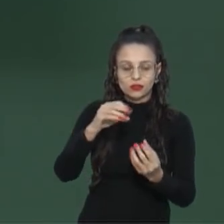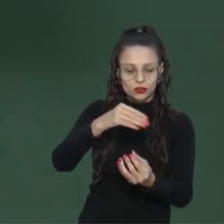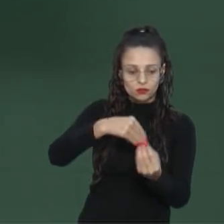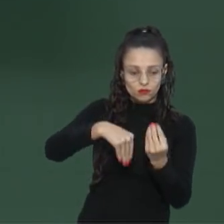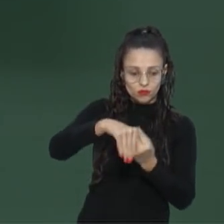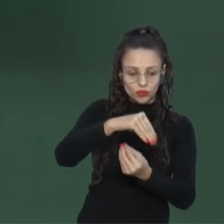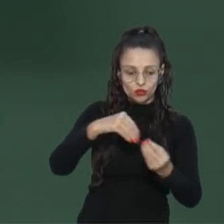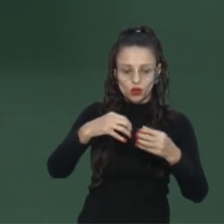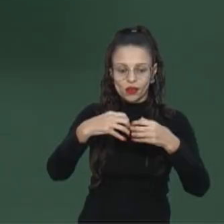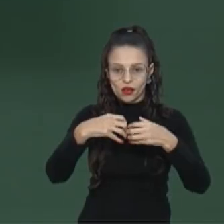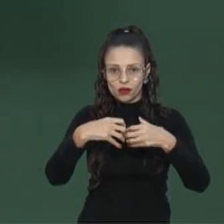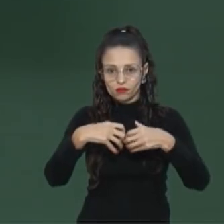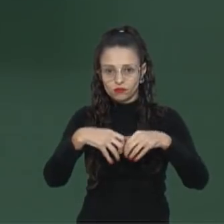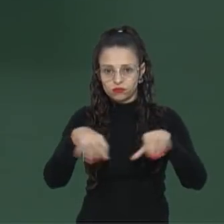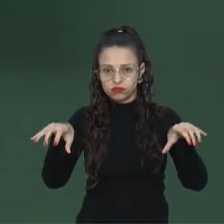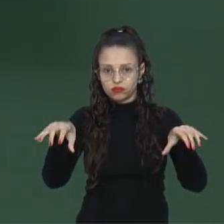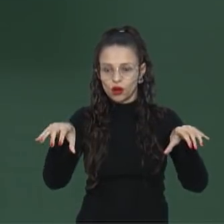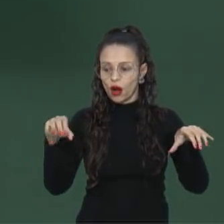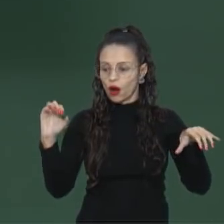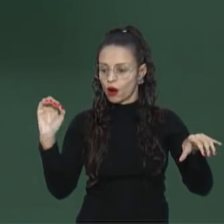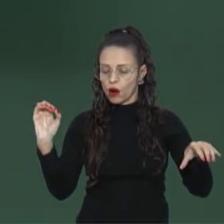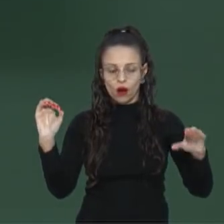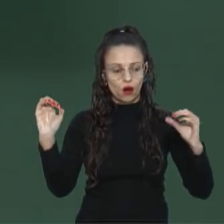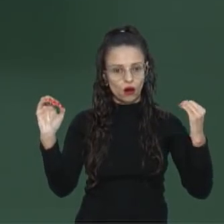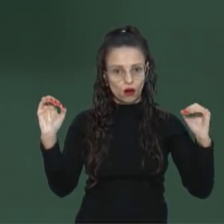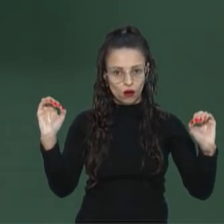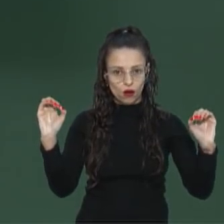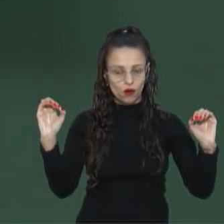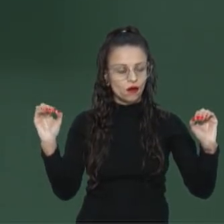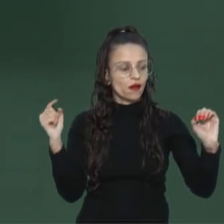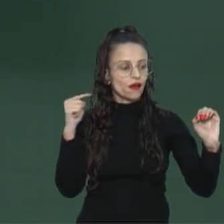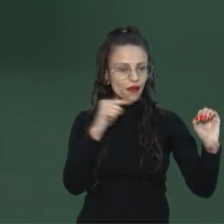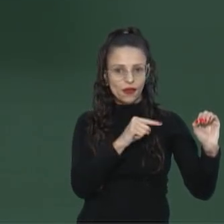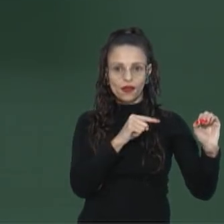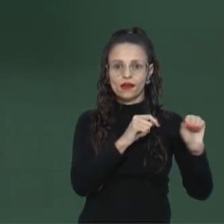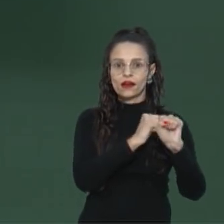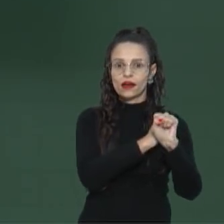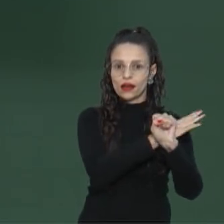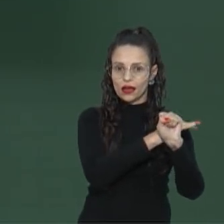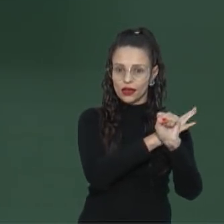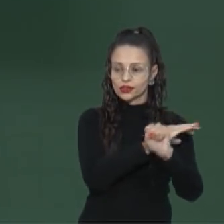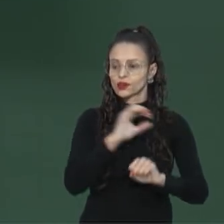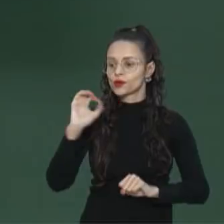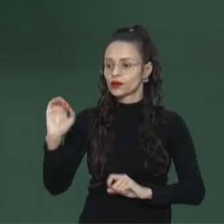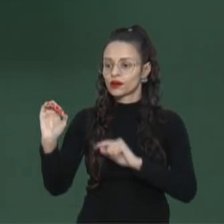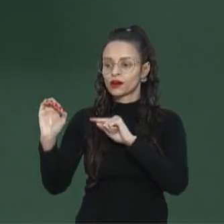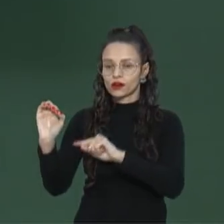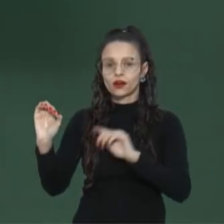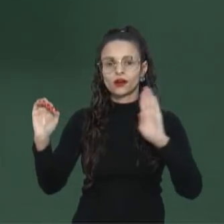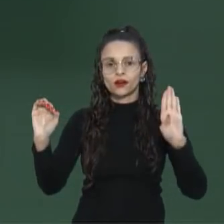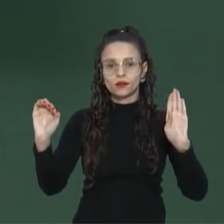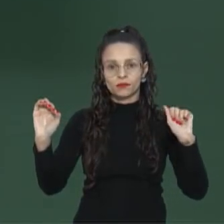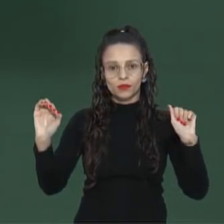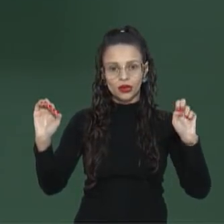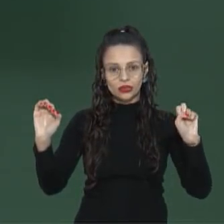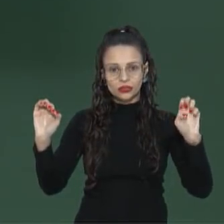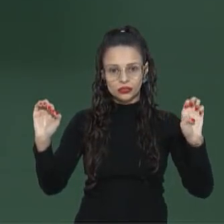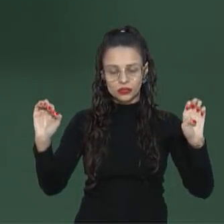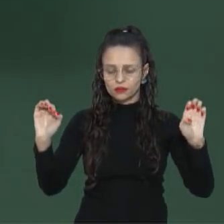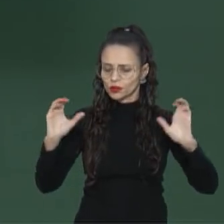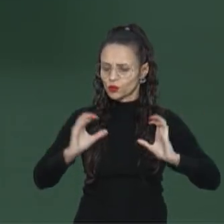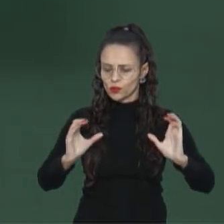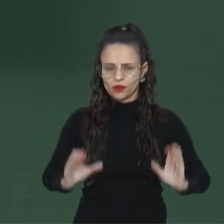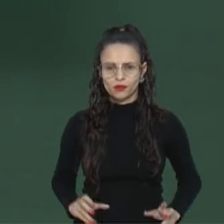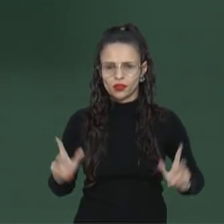ele se dissocia e vira dois óxidos, e um é um óxido ácido, outro é um óxido básico. Então, ele se comporta das duas